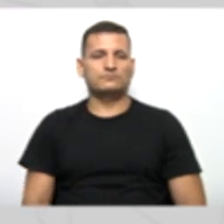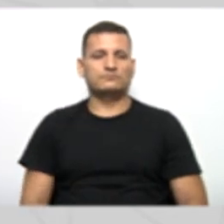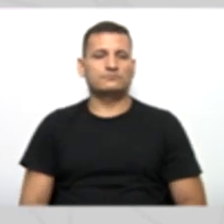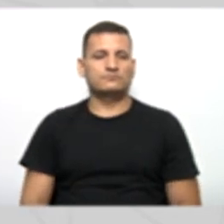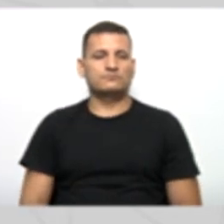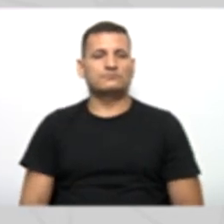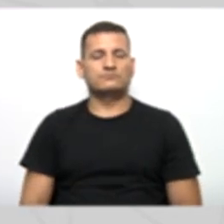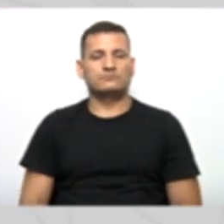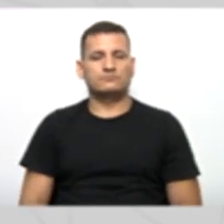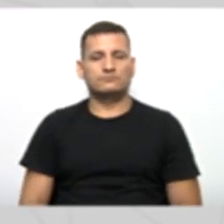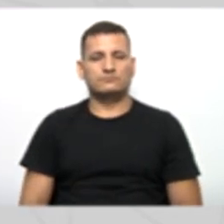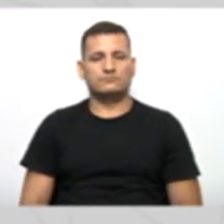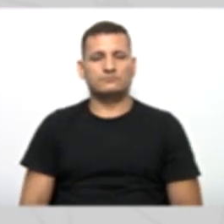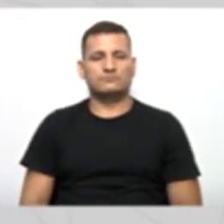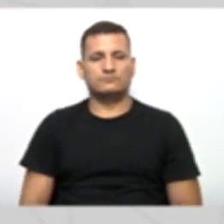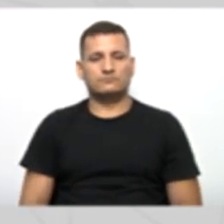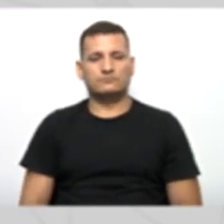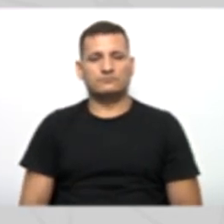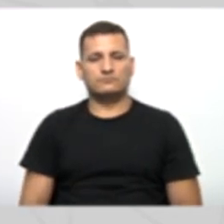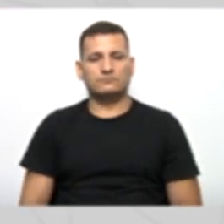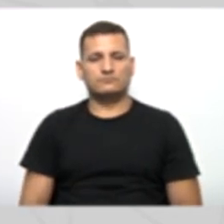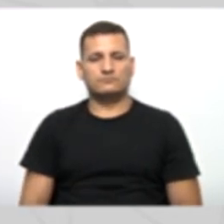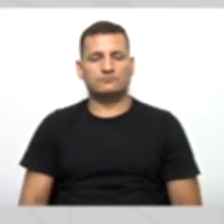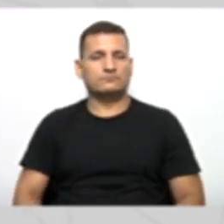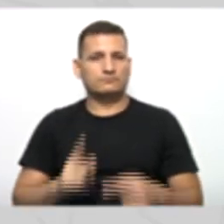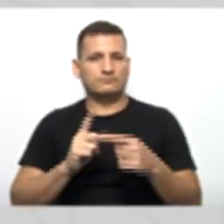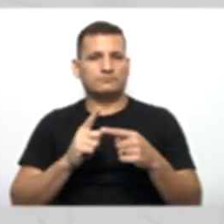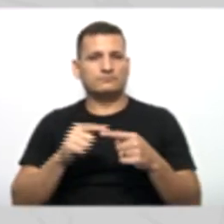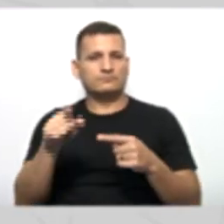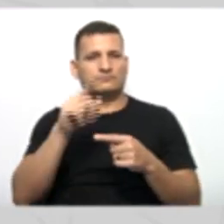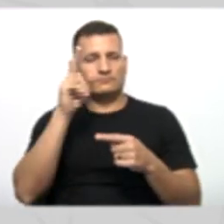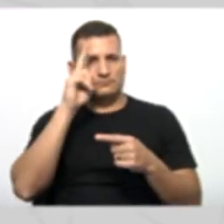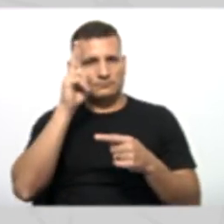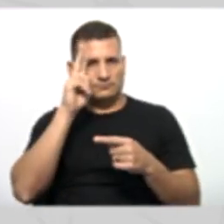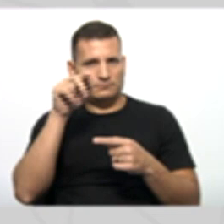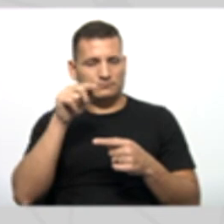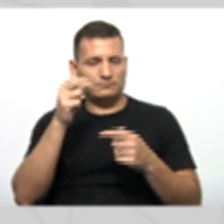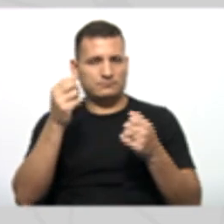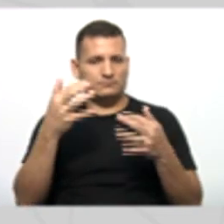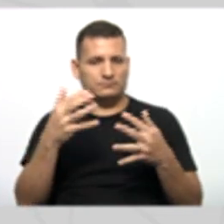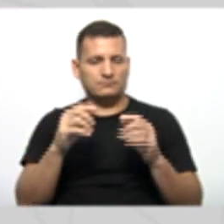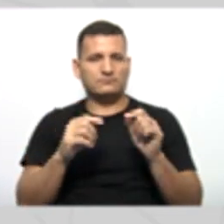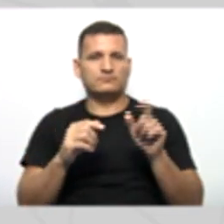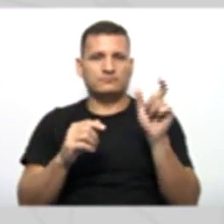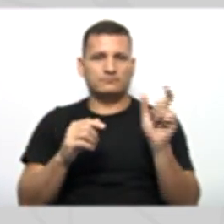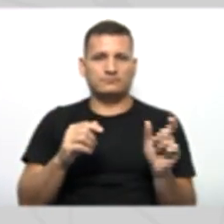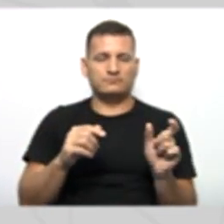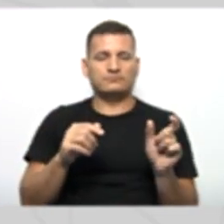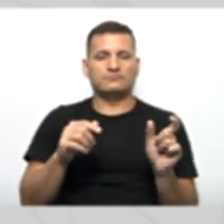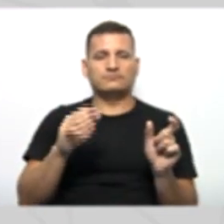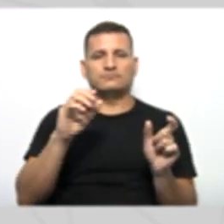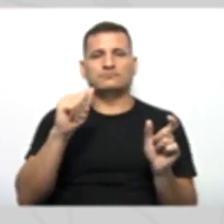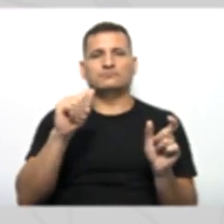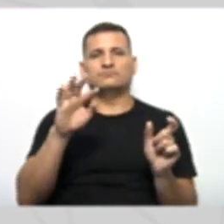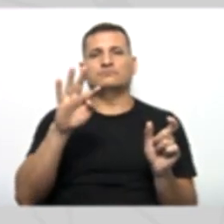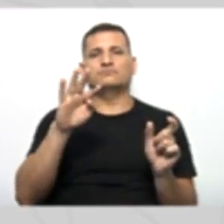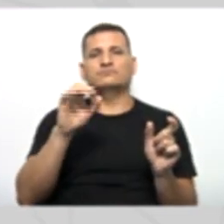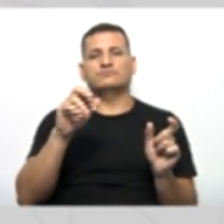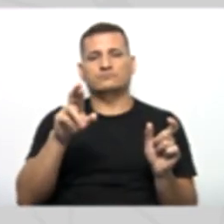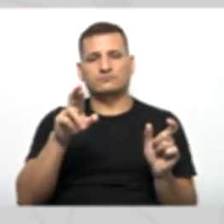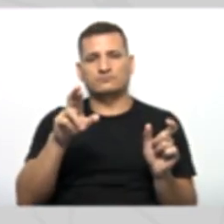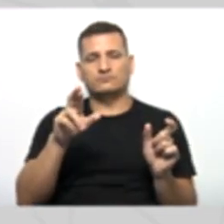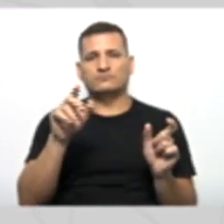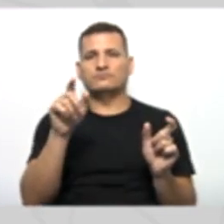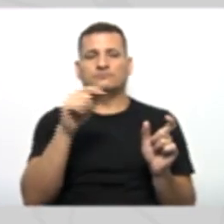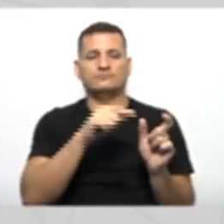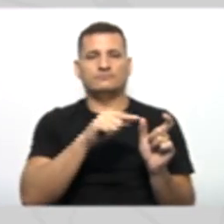diagrama de caso de uso, ok? Por quê? Lembra que eu falei para vocês? Vocês vão identificar os atores, vocês vão identificar os